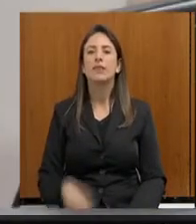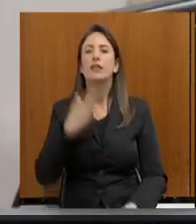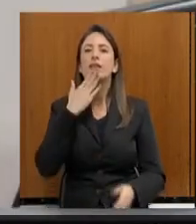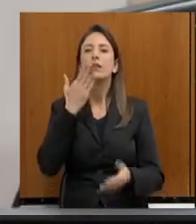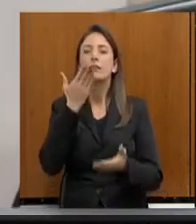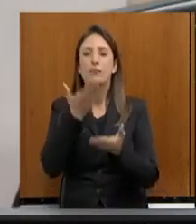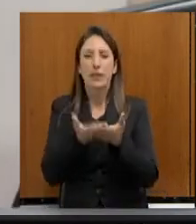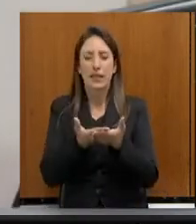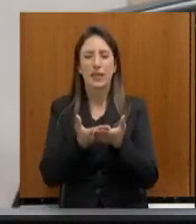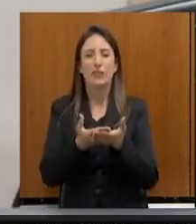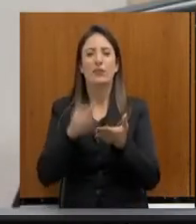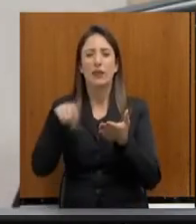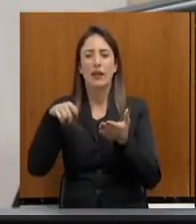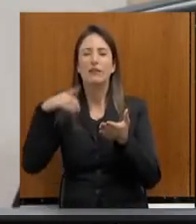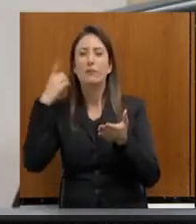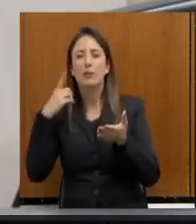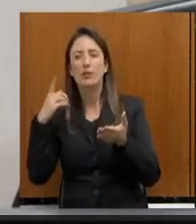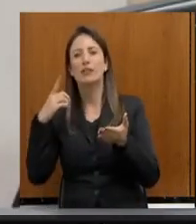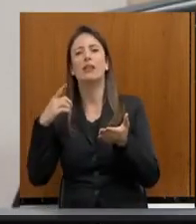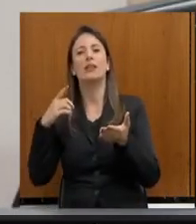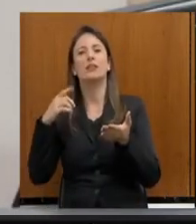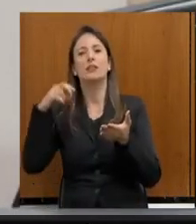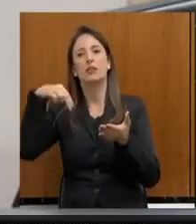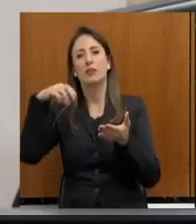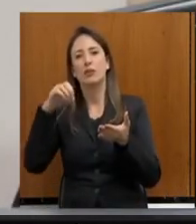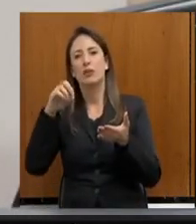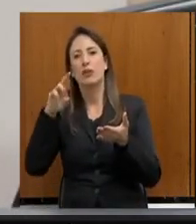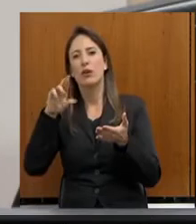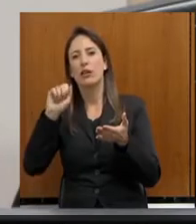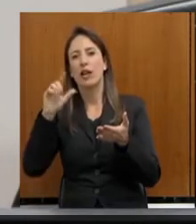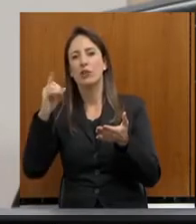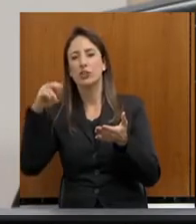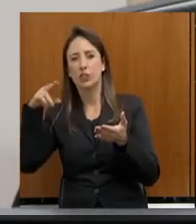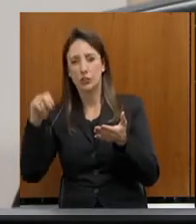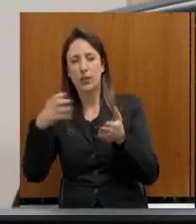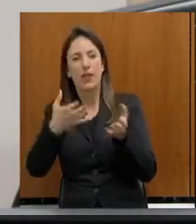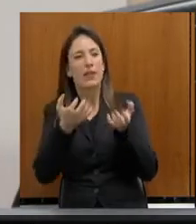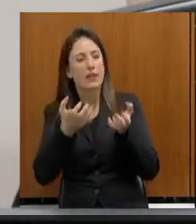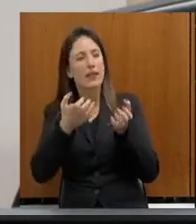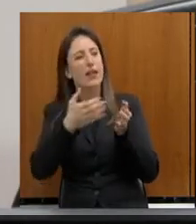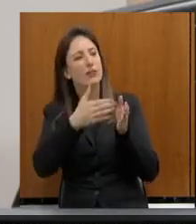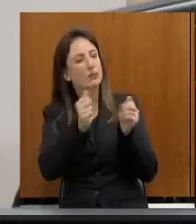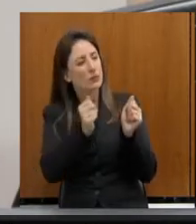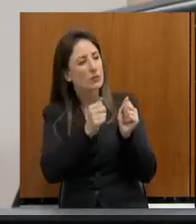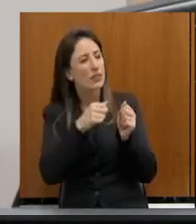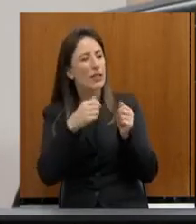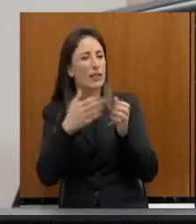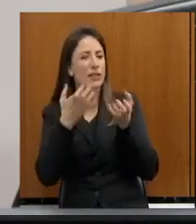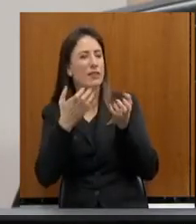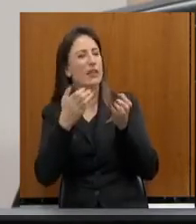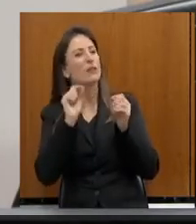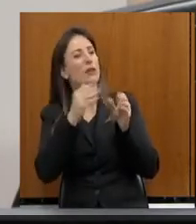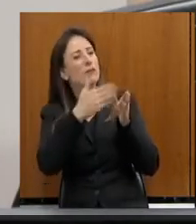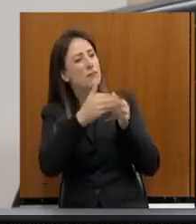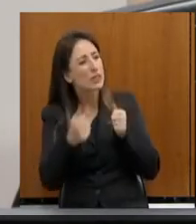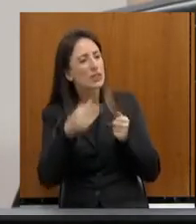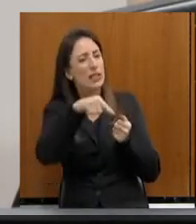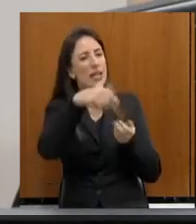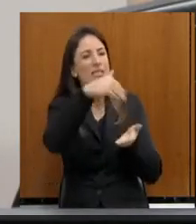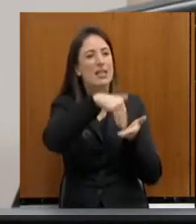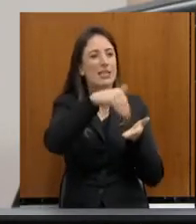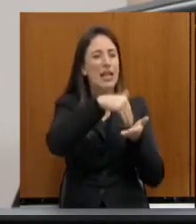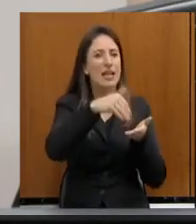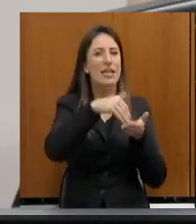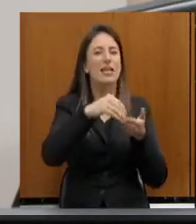deputado Noraldino Júnior é que é de acordo com o Regimento Interno seja encaminhado Secretaria de Estado de Meio Ambiente e desenvolvimento sustentável semad pedido